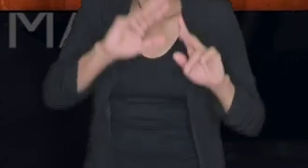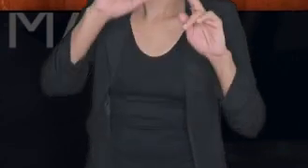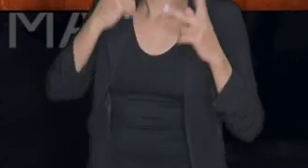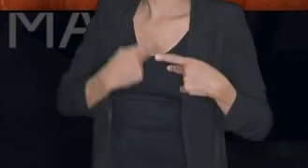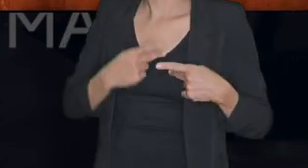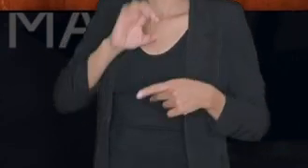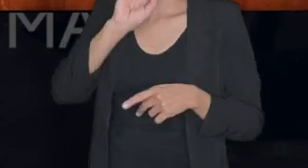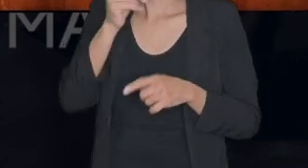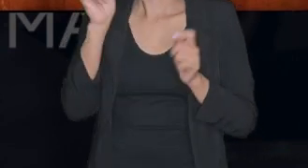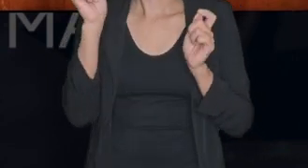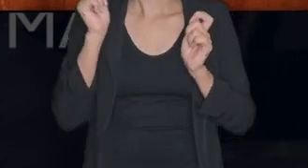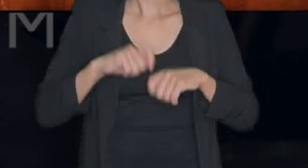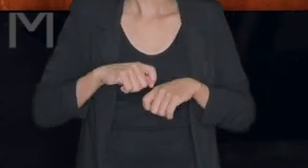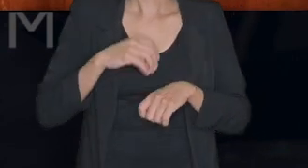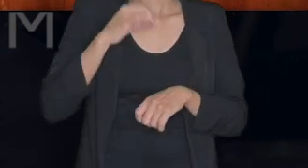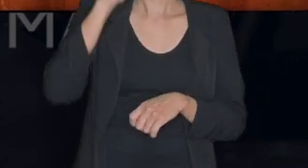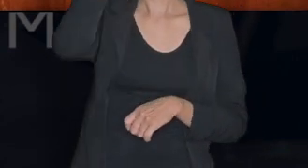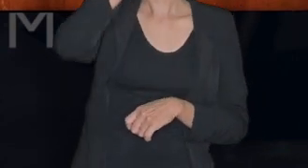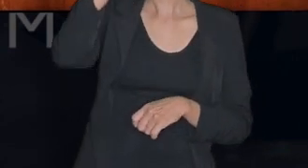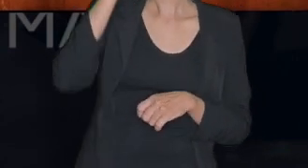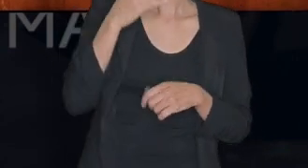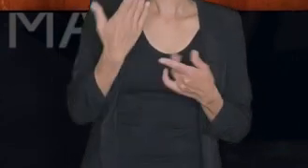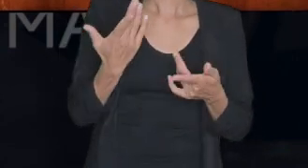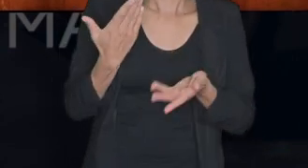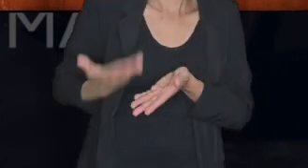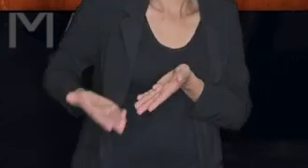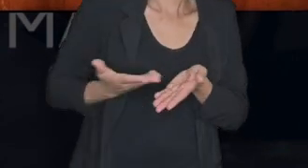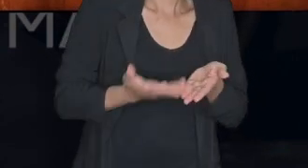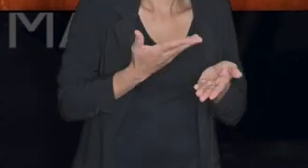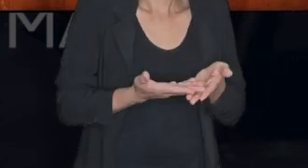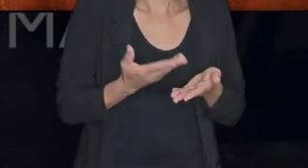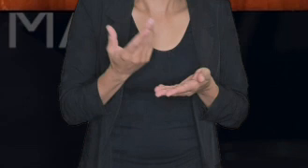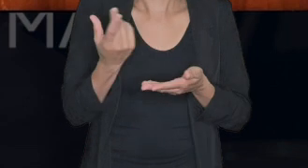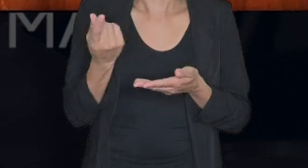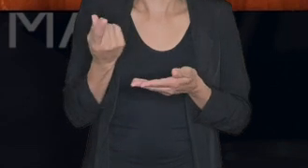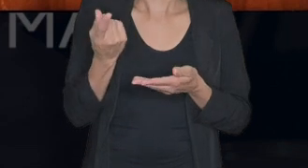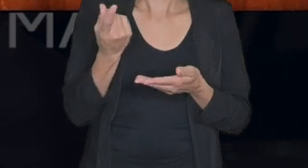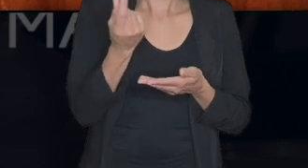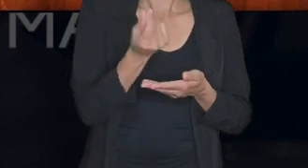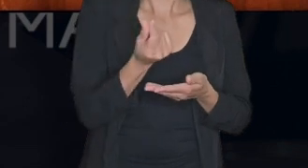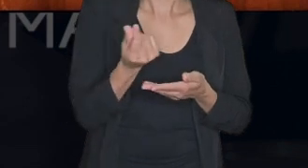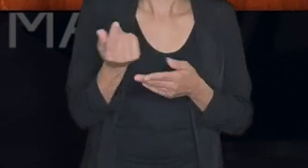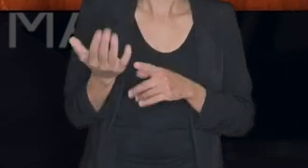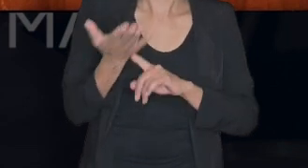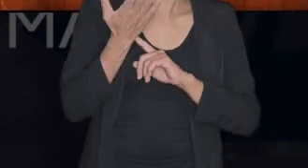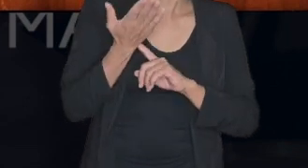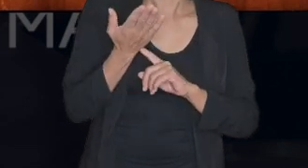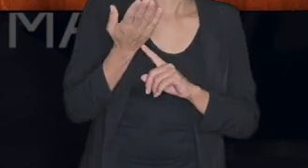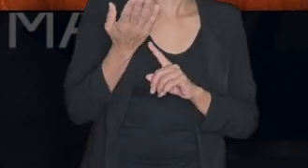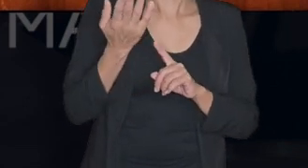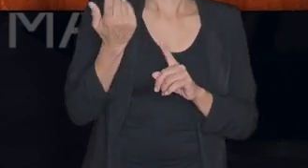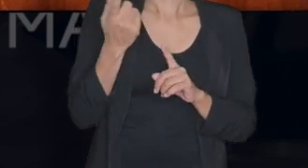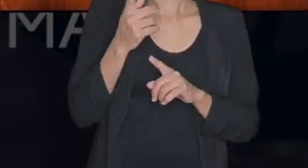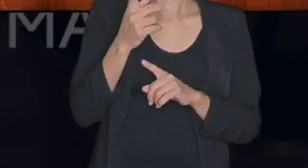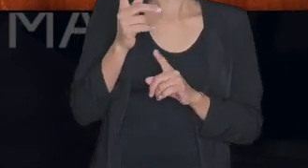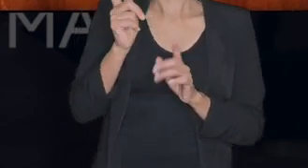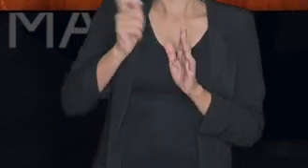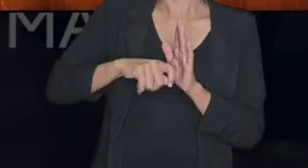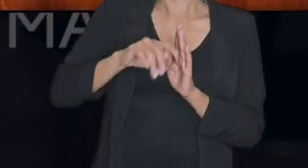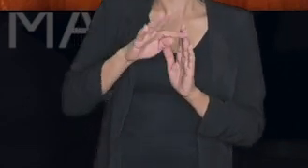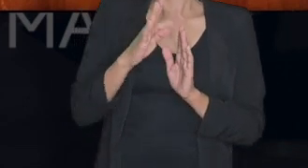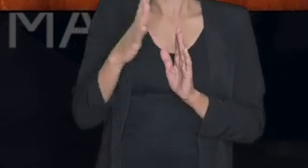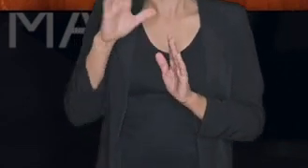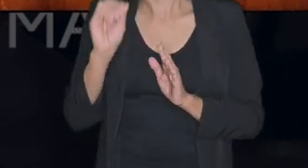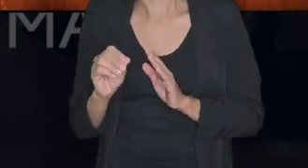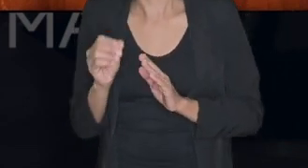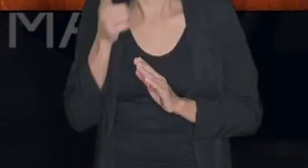e desperdiçar o benefício fiscal da redução da base de cálculo do ganho de capital, que a gente vai falar aqui. Instrução